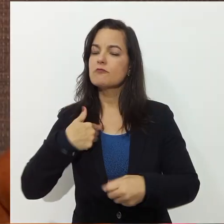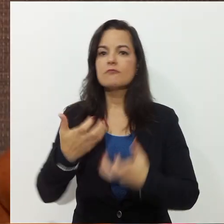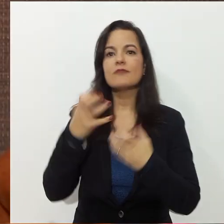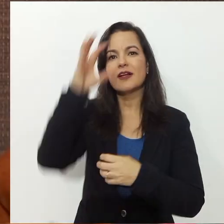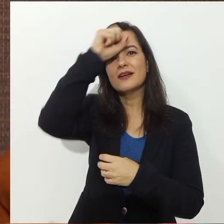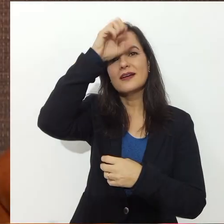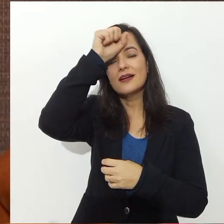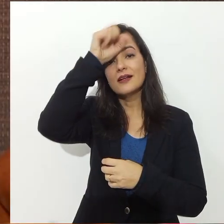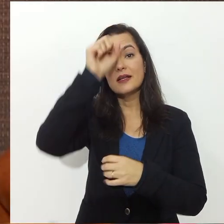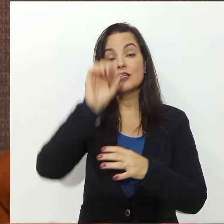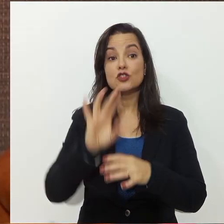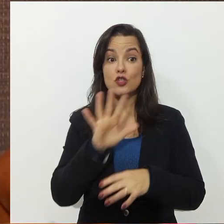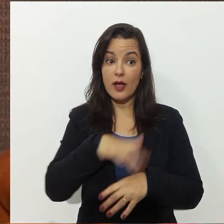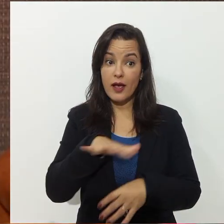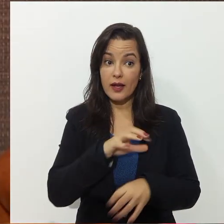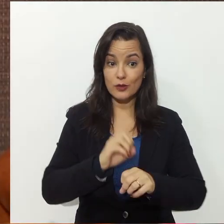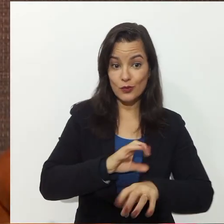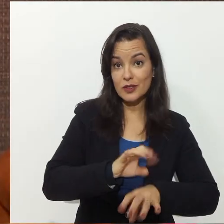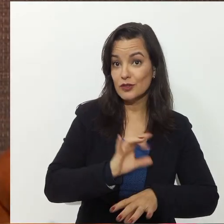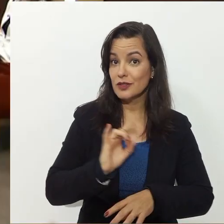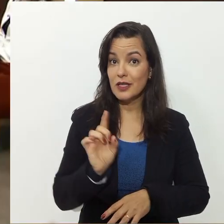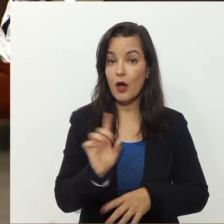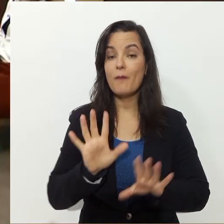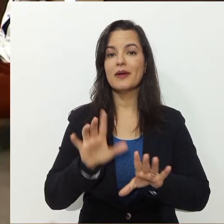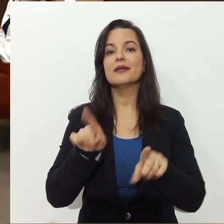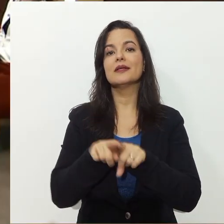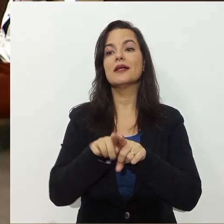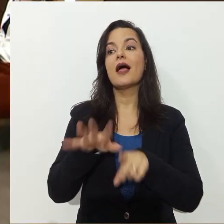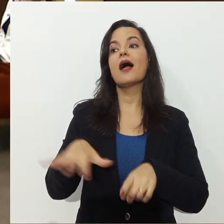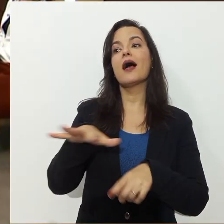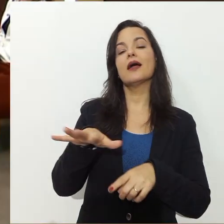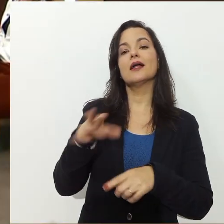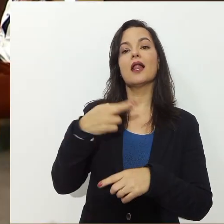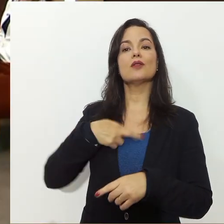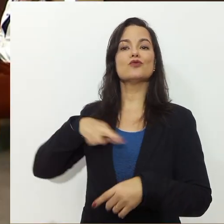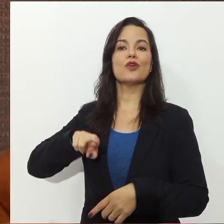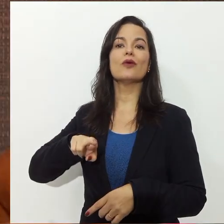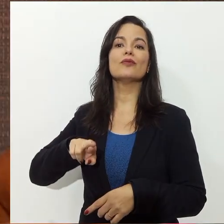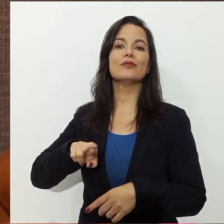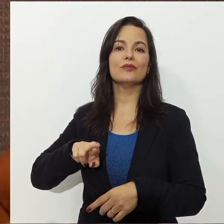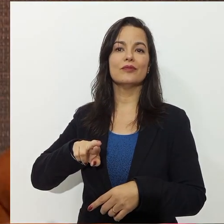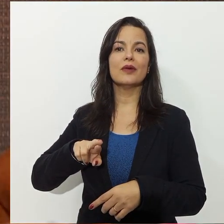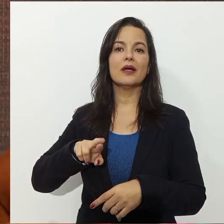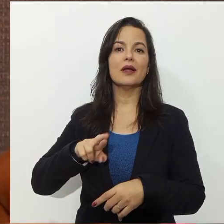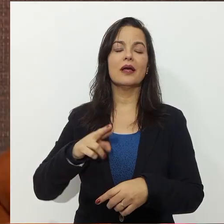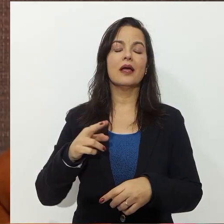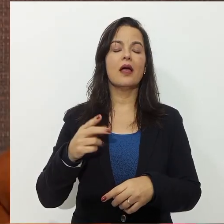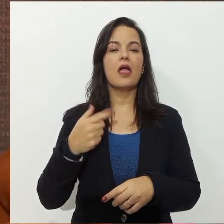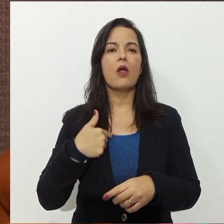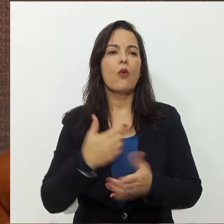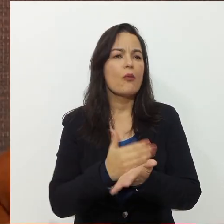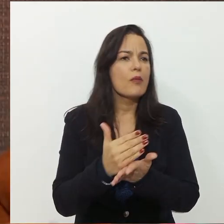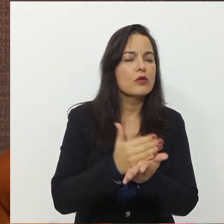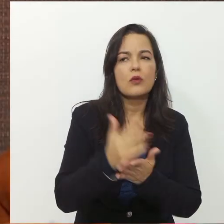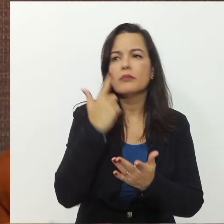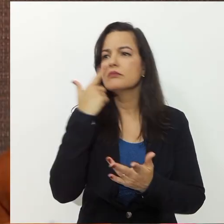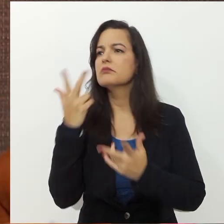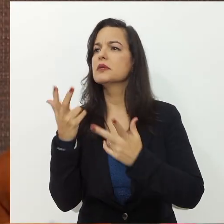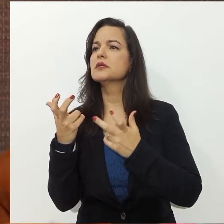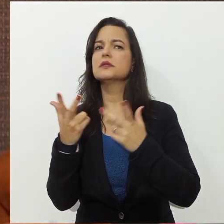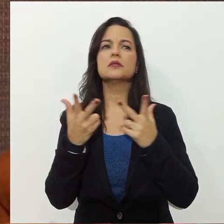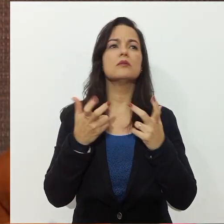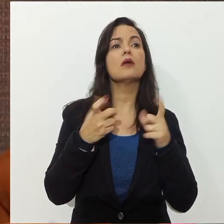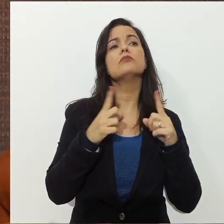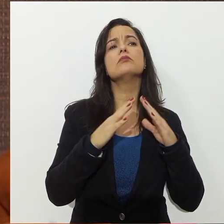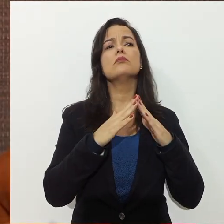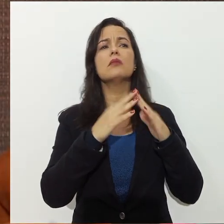área educacional, mas também na área religiosa, né? Aí eu comecei a observar que nas igrejas não